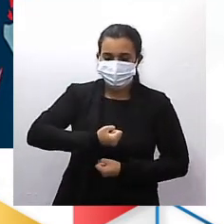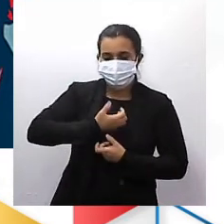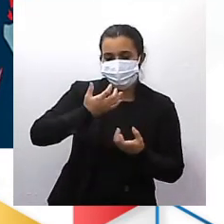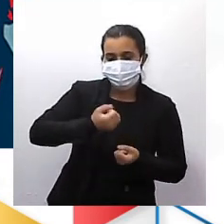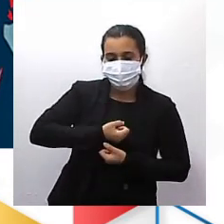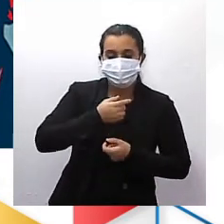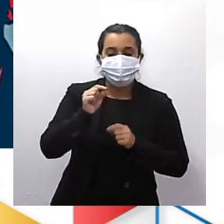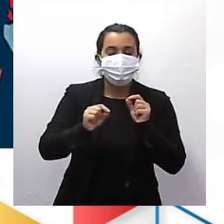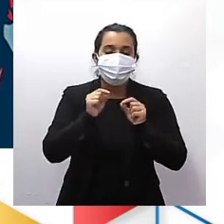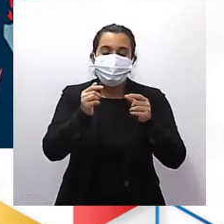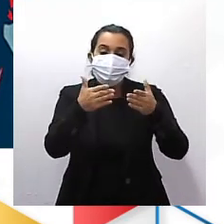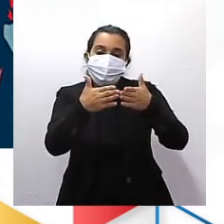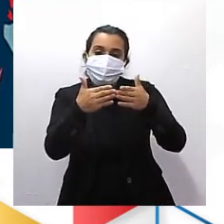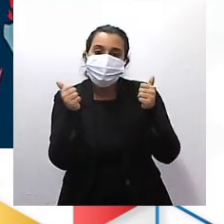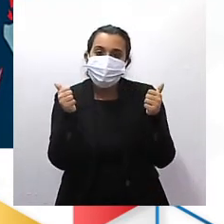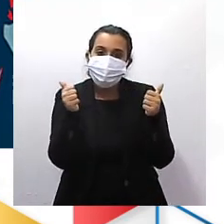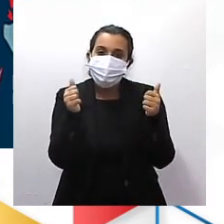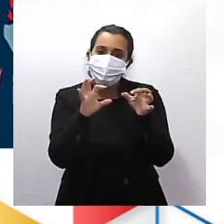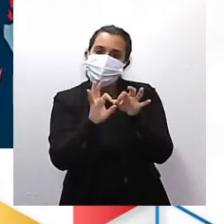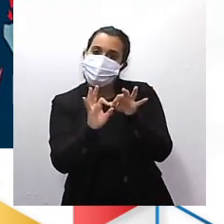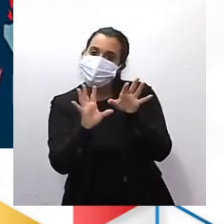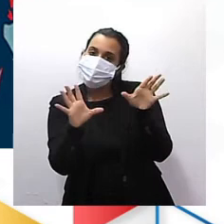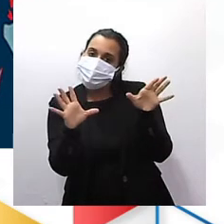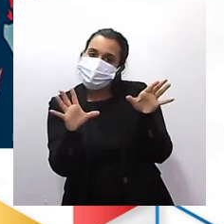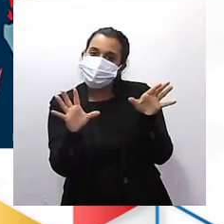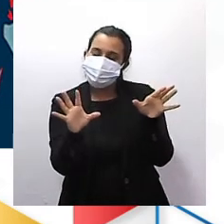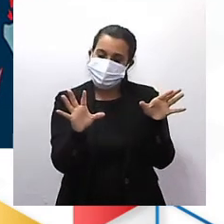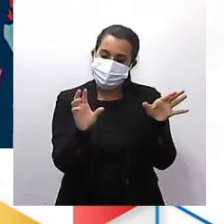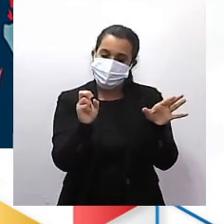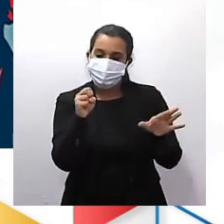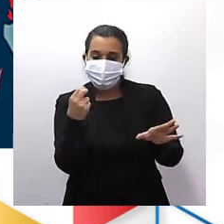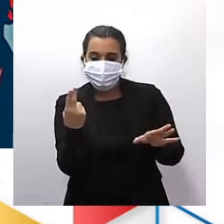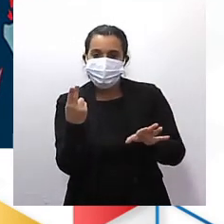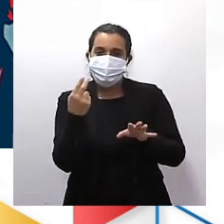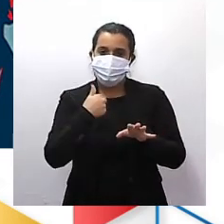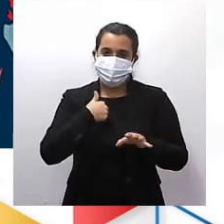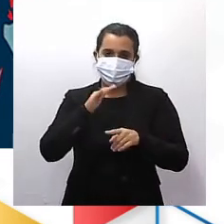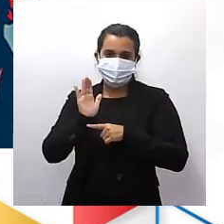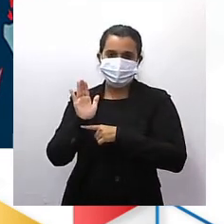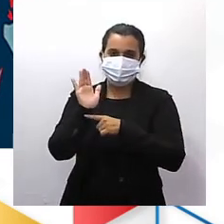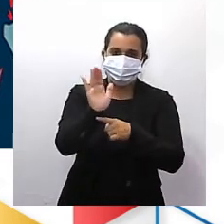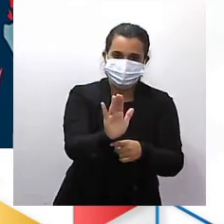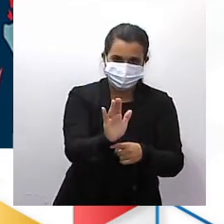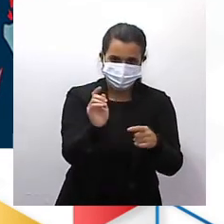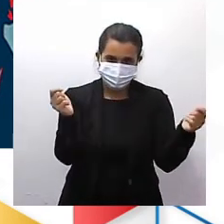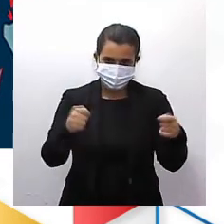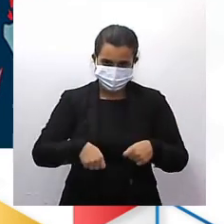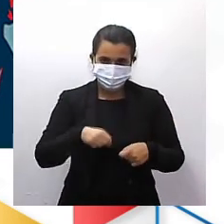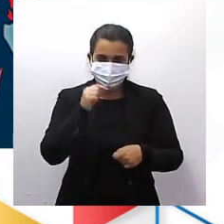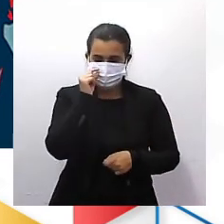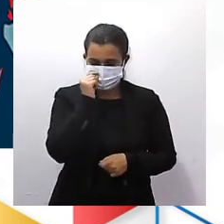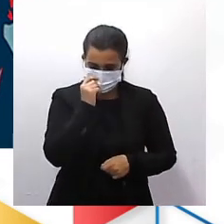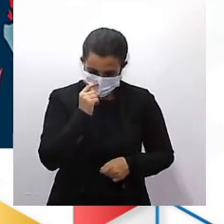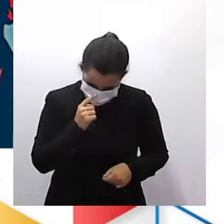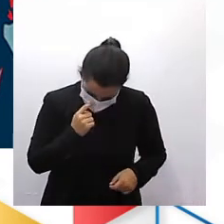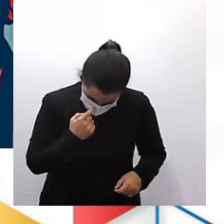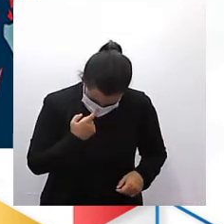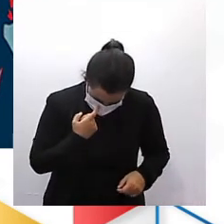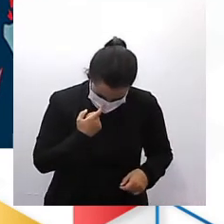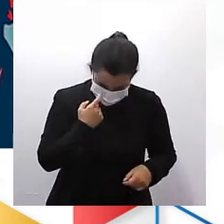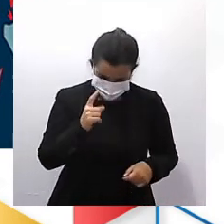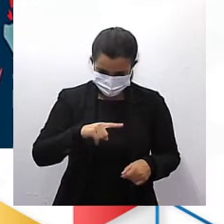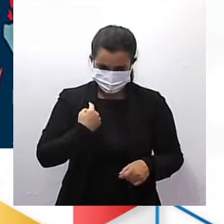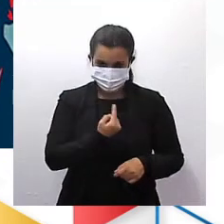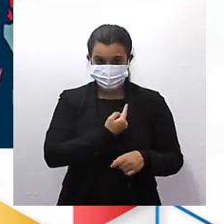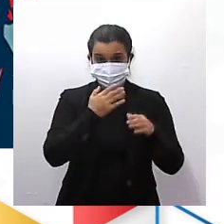or permission, uma permissão, ou offer help, ou você pode oferecer ajuda. Então, a gente vai